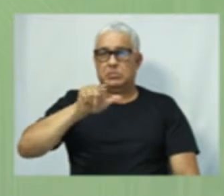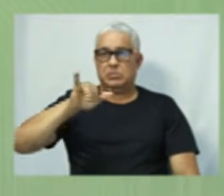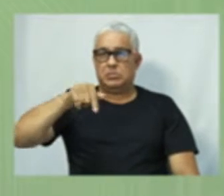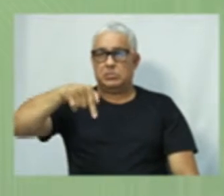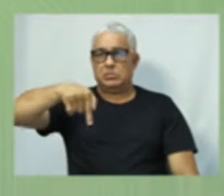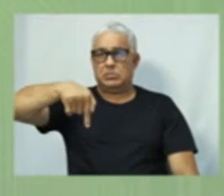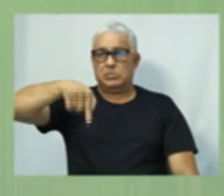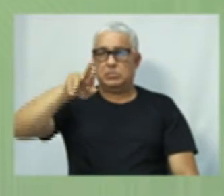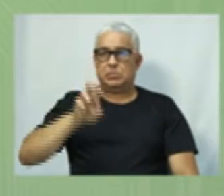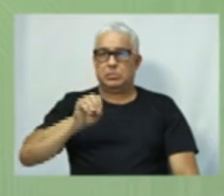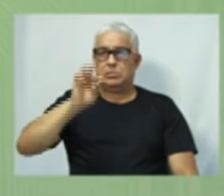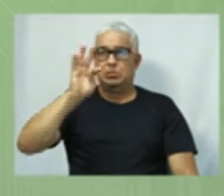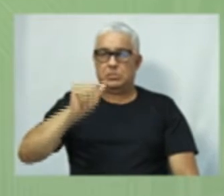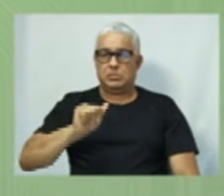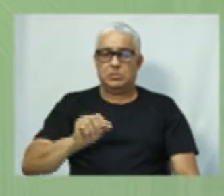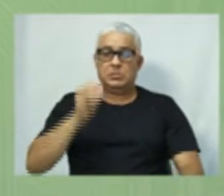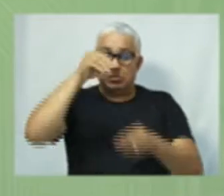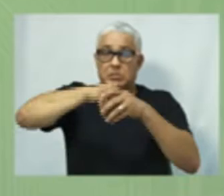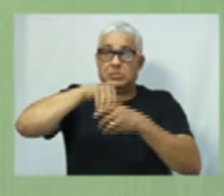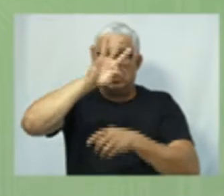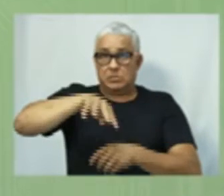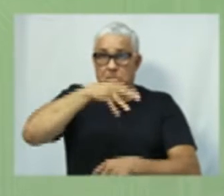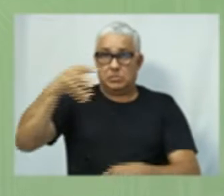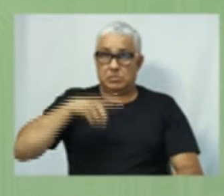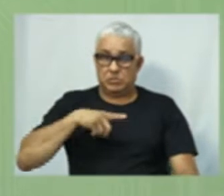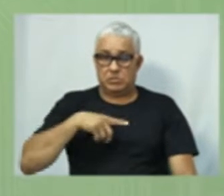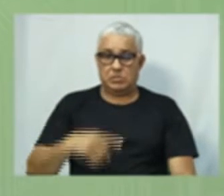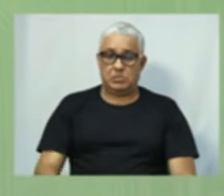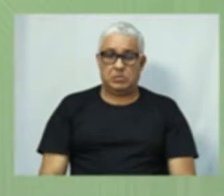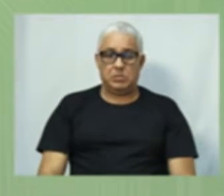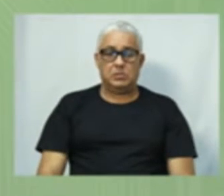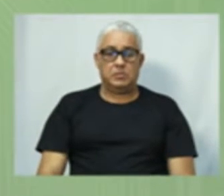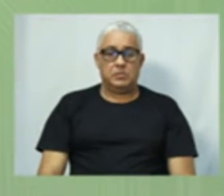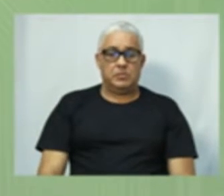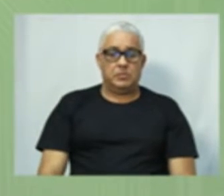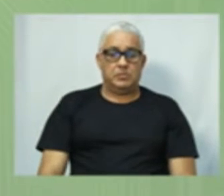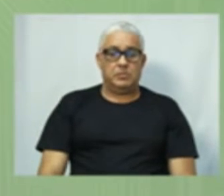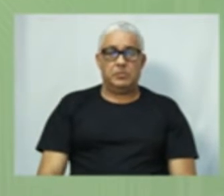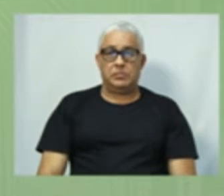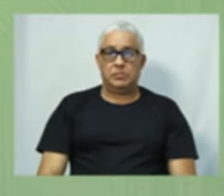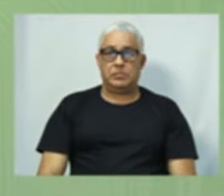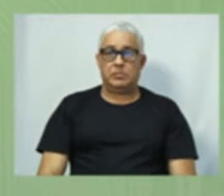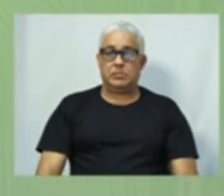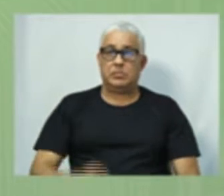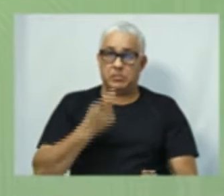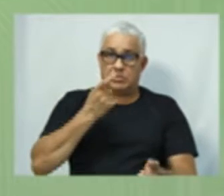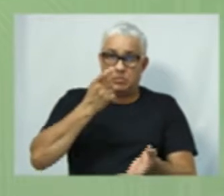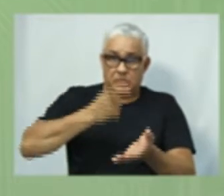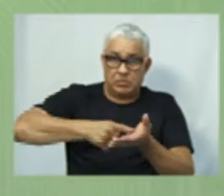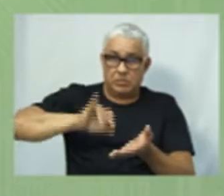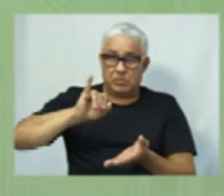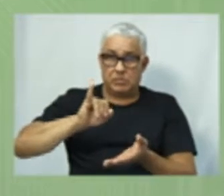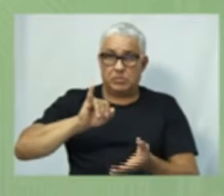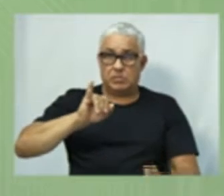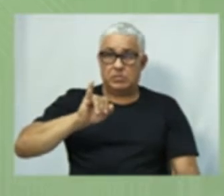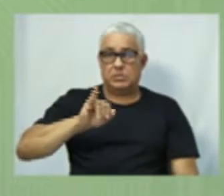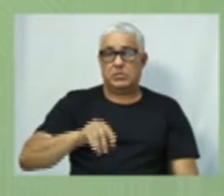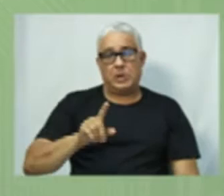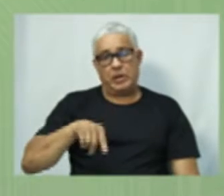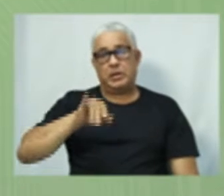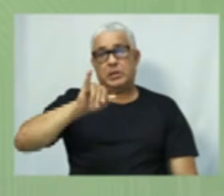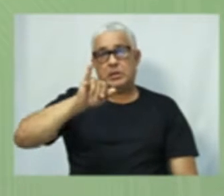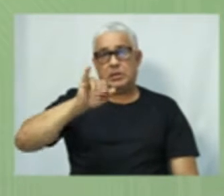Que dentro dessa tabela existe previsto o imposto de renda, né? O IRPJ,